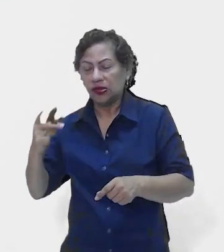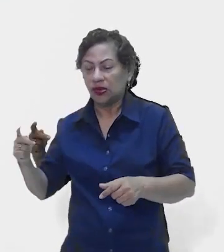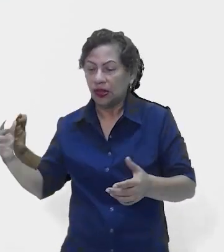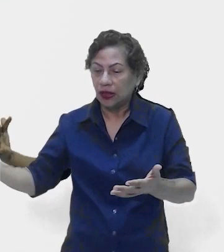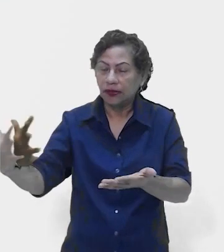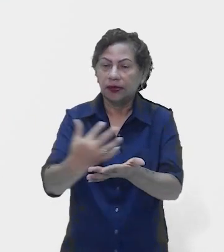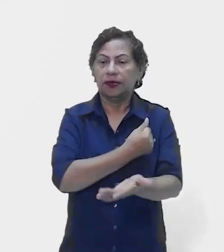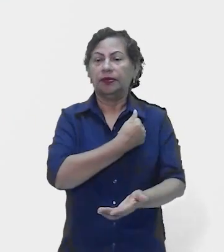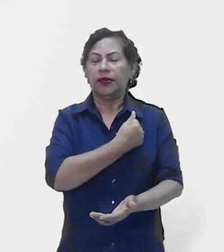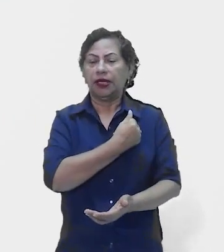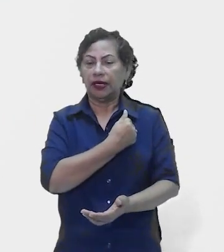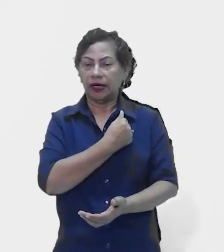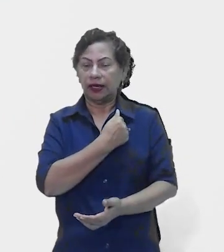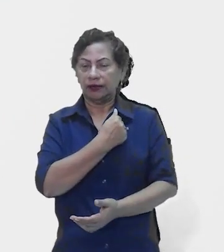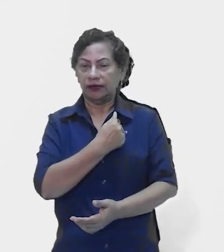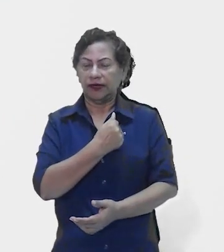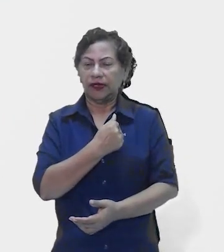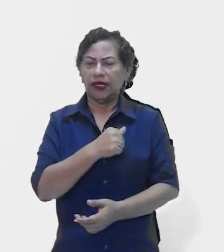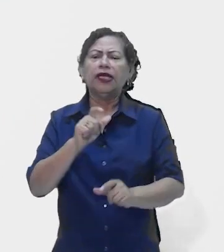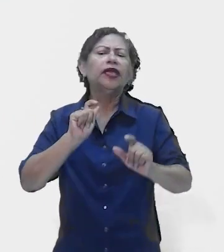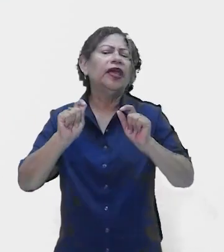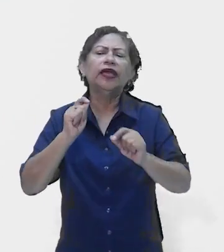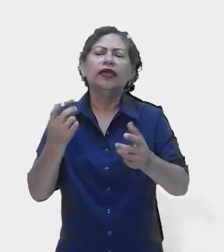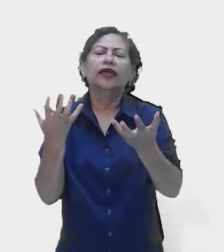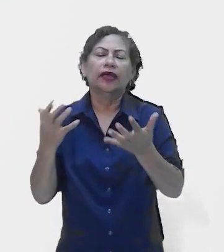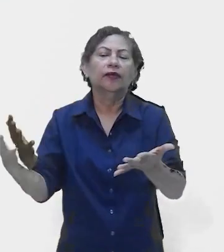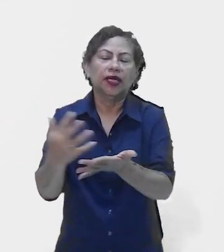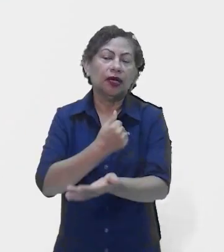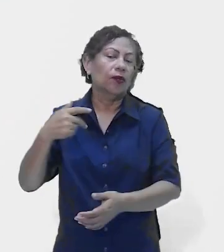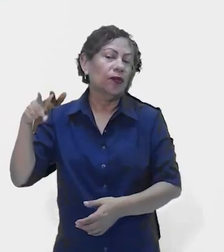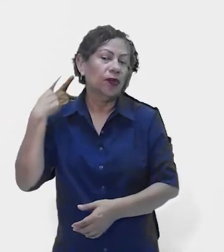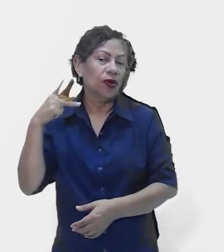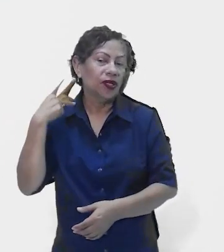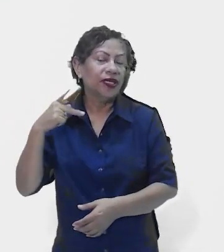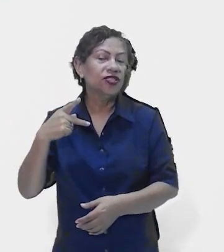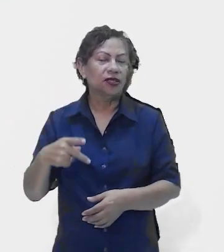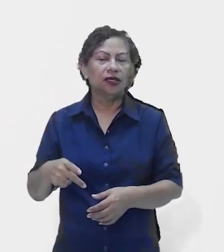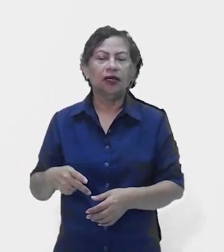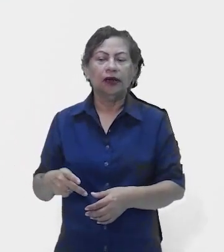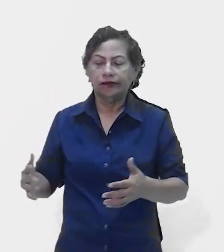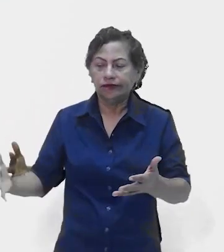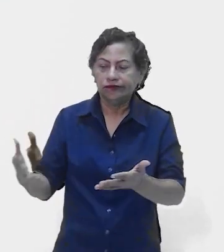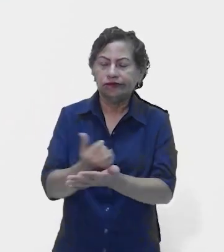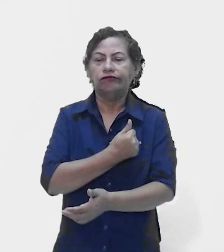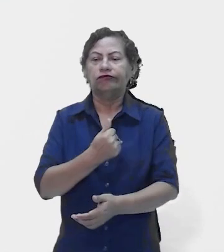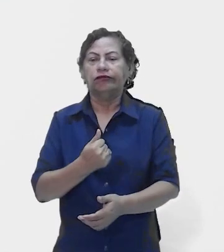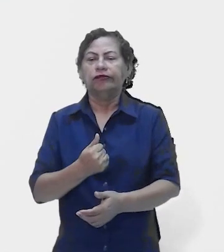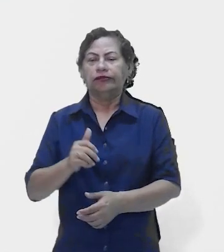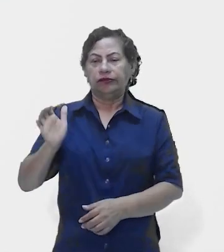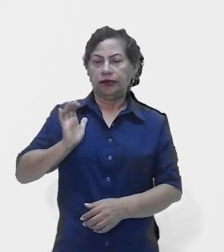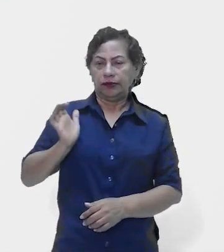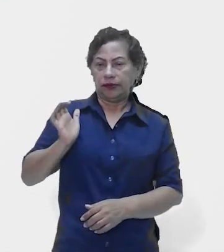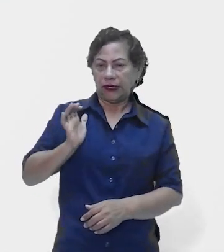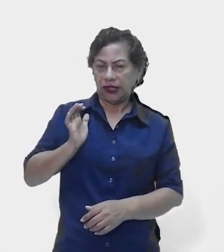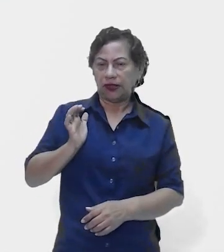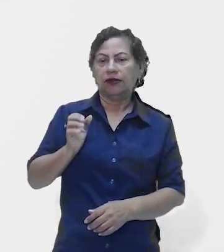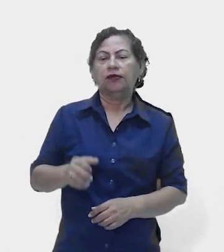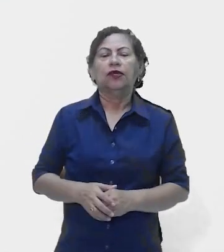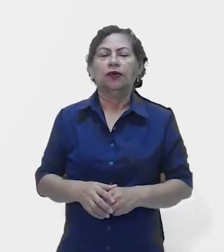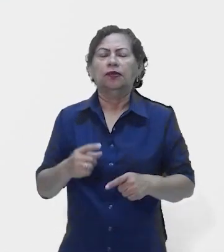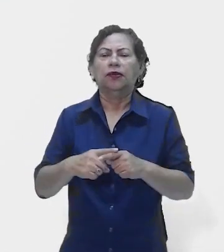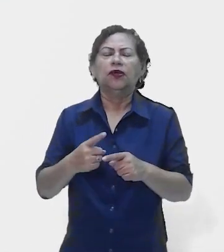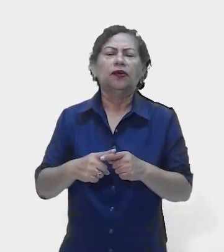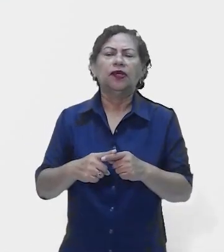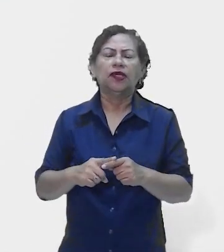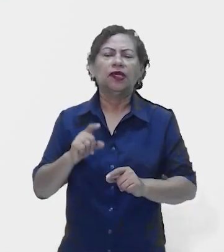nas mãos, das elites políticas e econômicas que nós temos no nosso território. Se eu vou falar de latifúndio, é necessário que eu